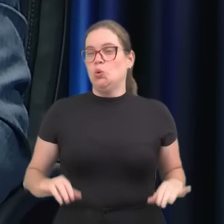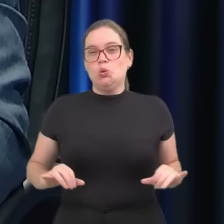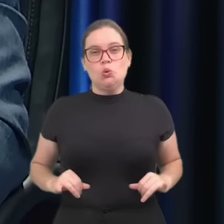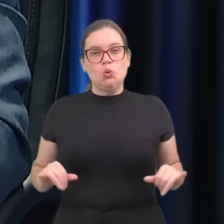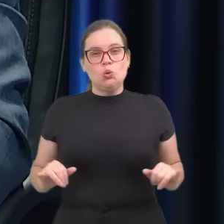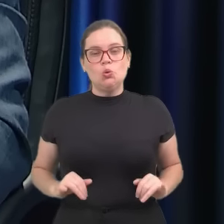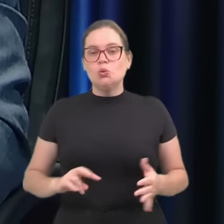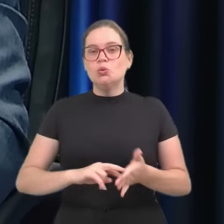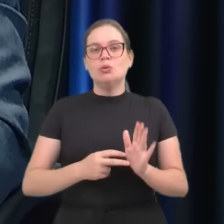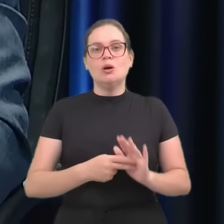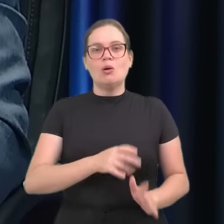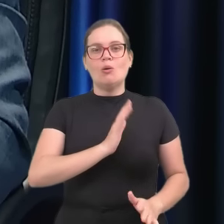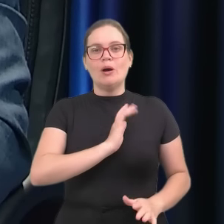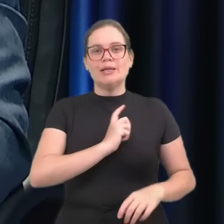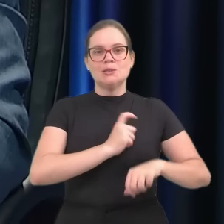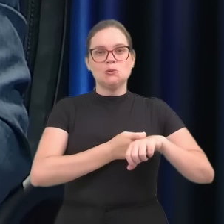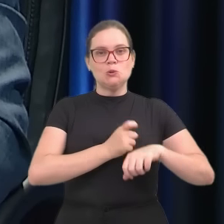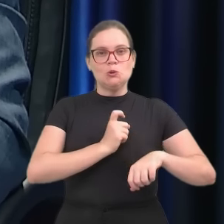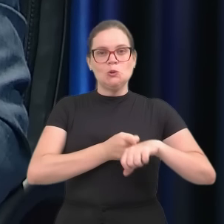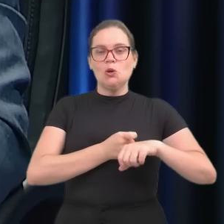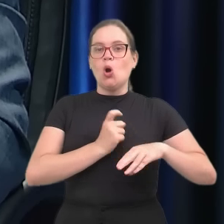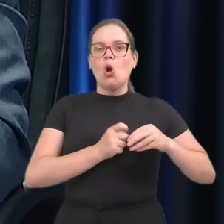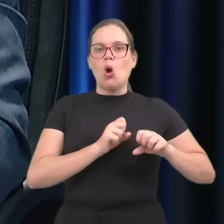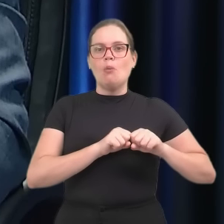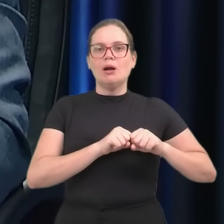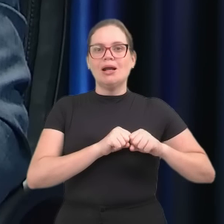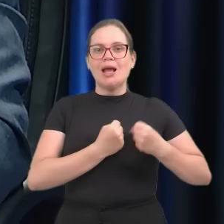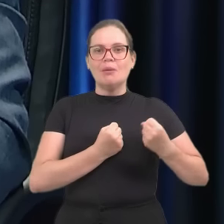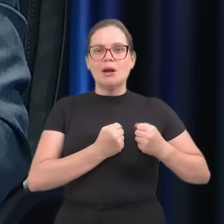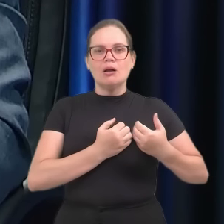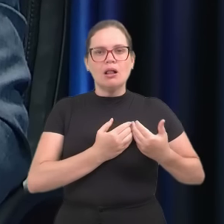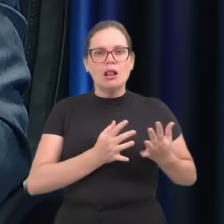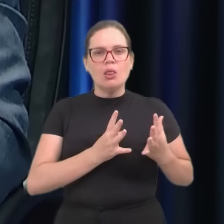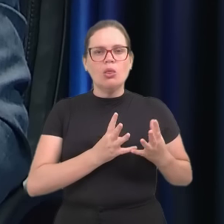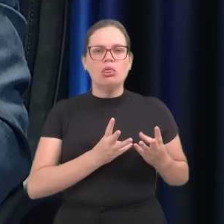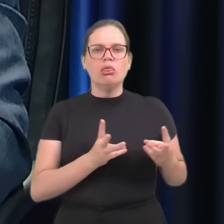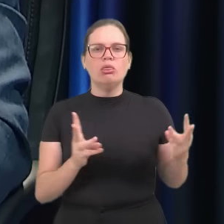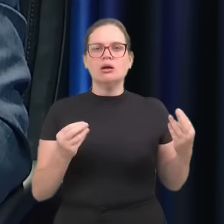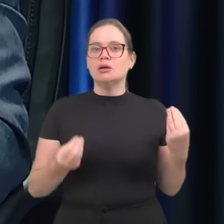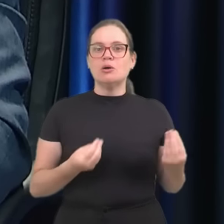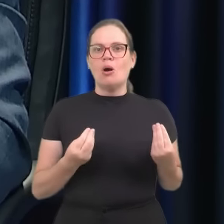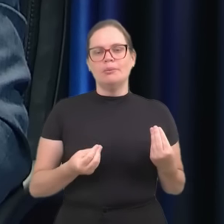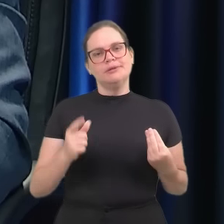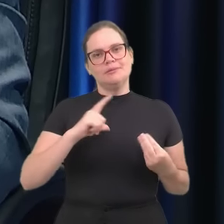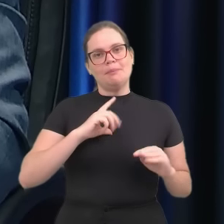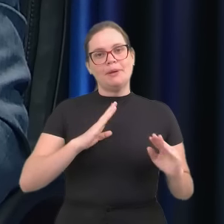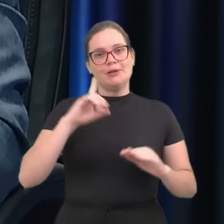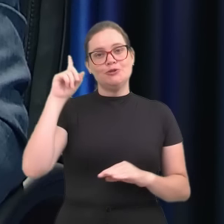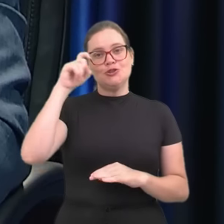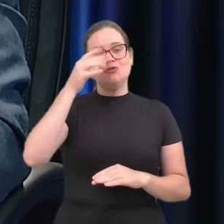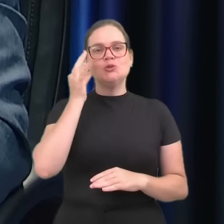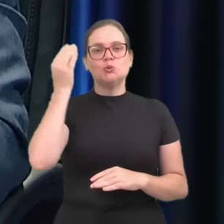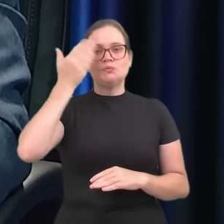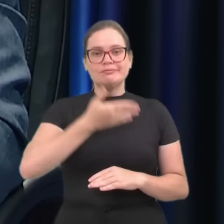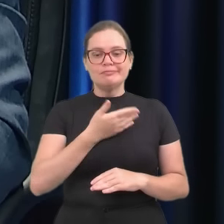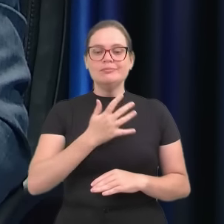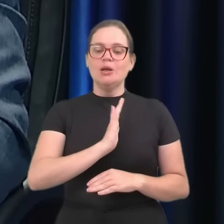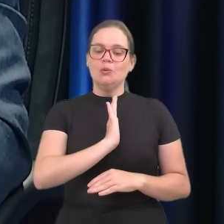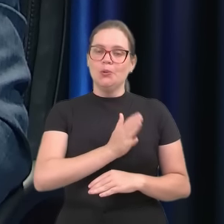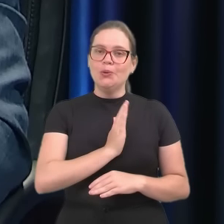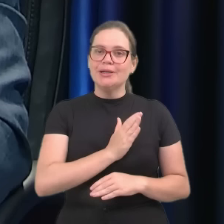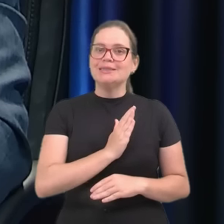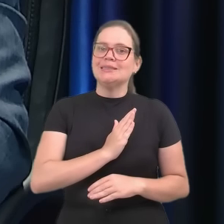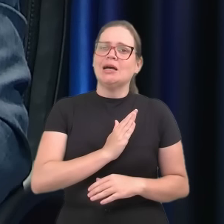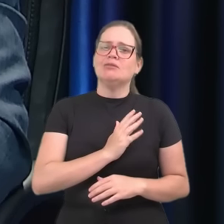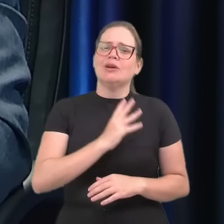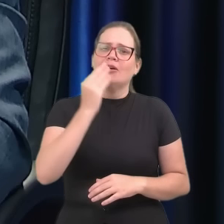né, do homem, muitas vezes precisa de ser quebrada por uma grande adversidade, né? Tem uma grande adversidade, um grande milagre,